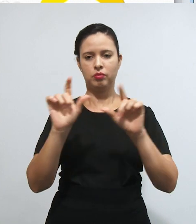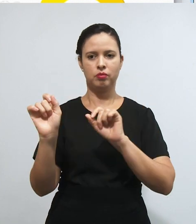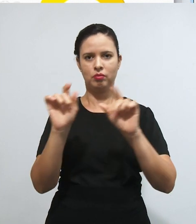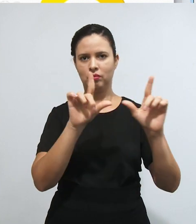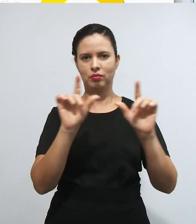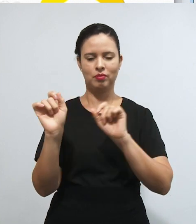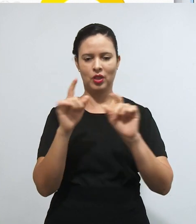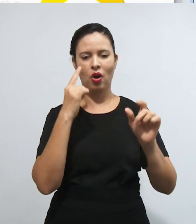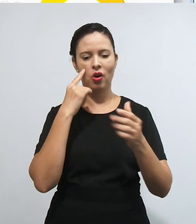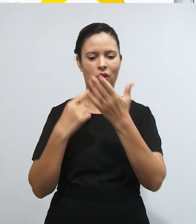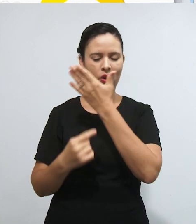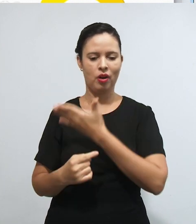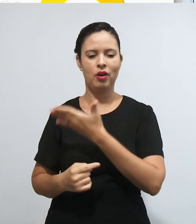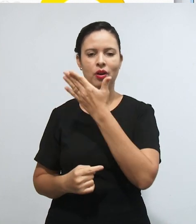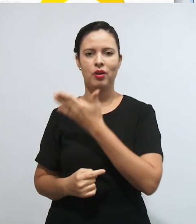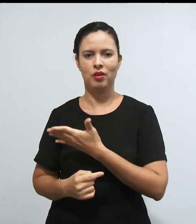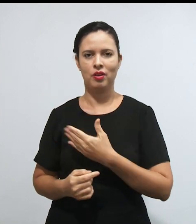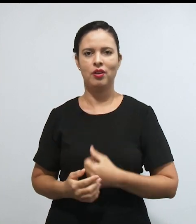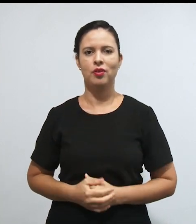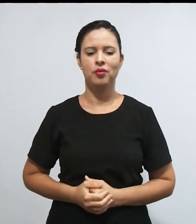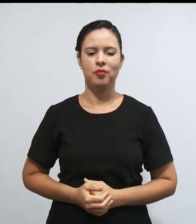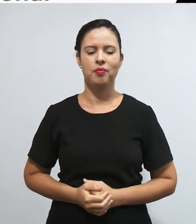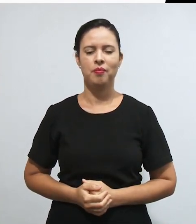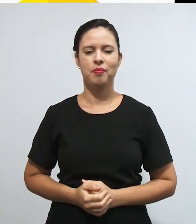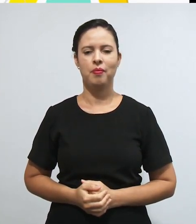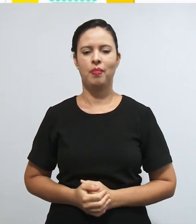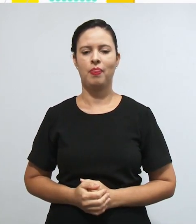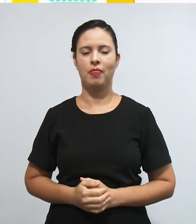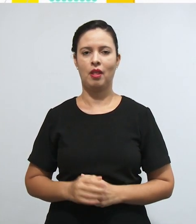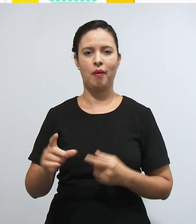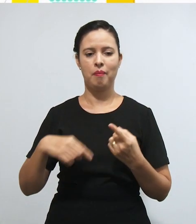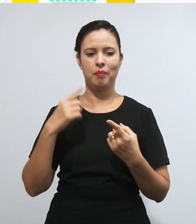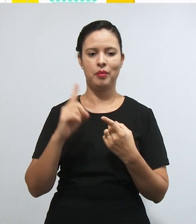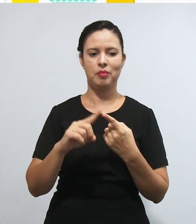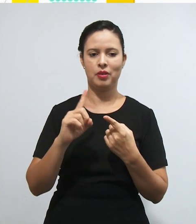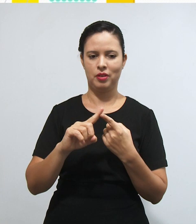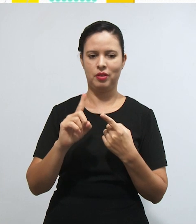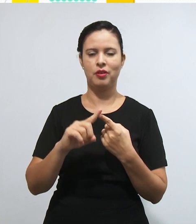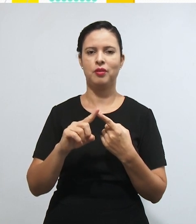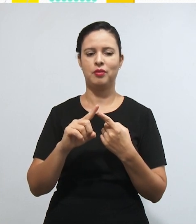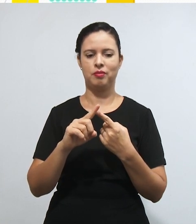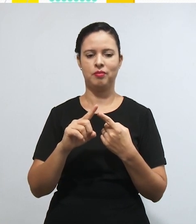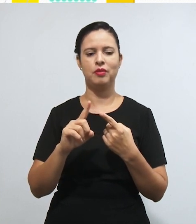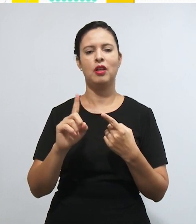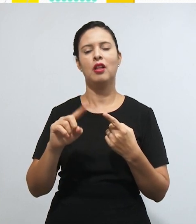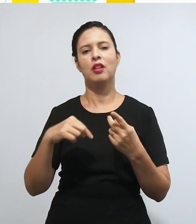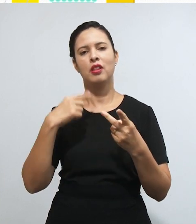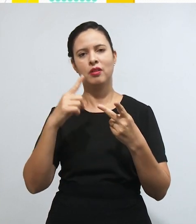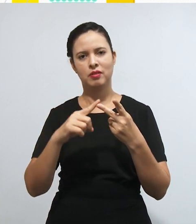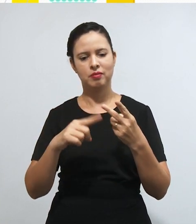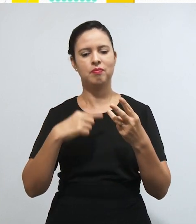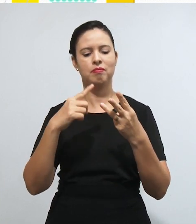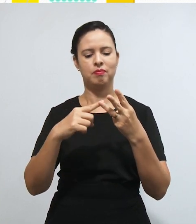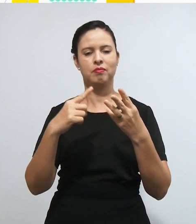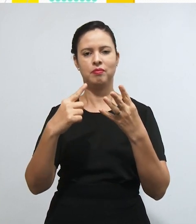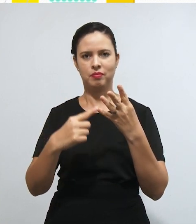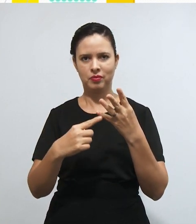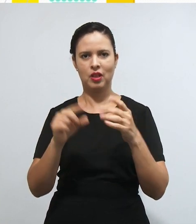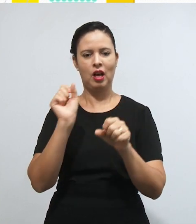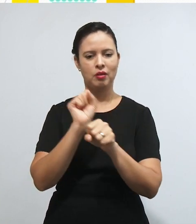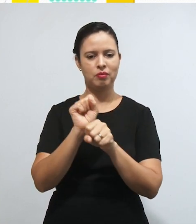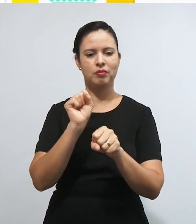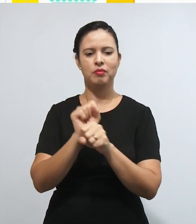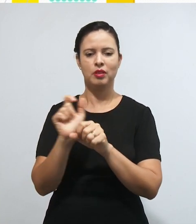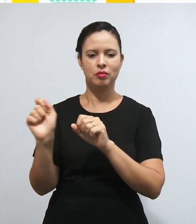nossa apresentação para a gente ver se isso acontece, ó. Então, primeiro a caixa, aí vem a primeira elipse, aí a segunda